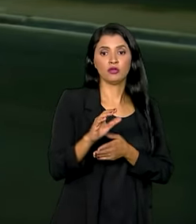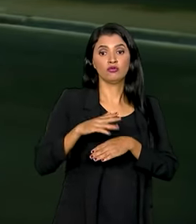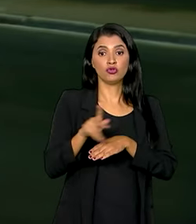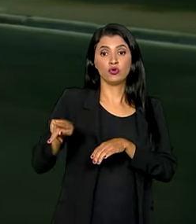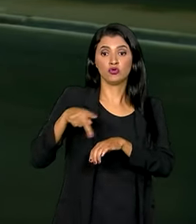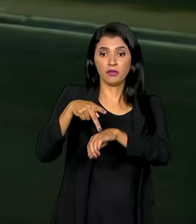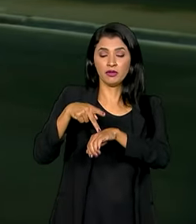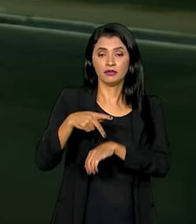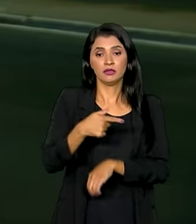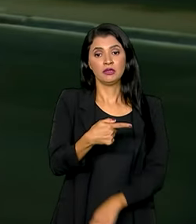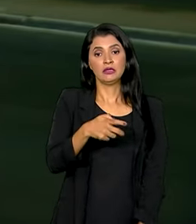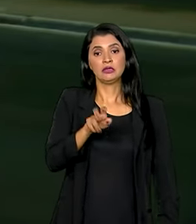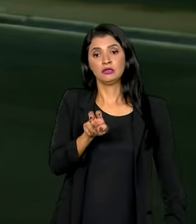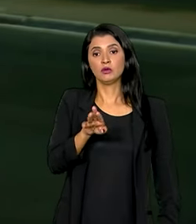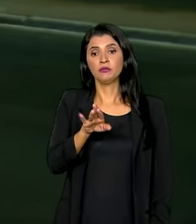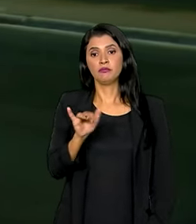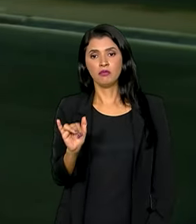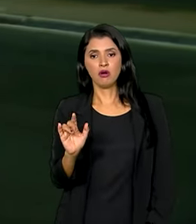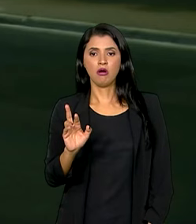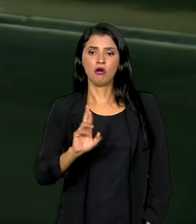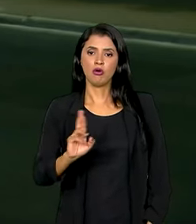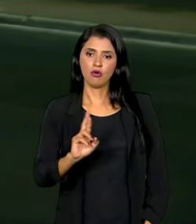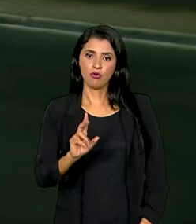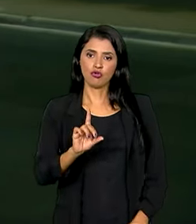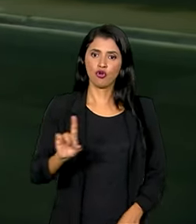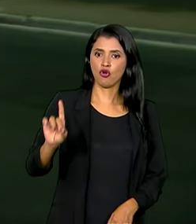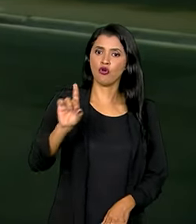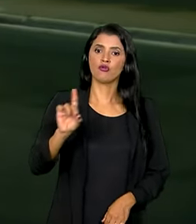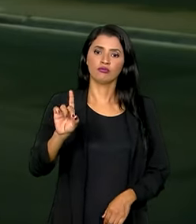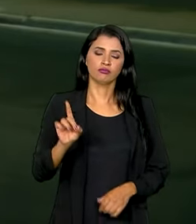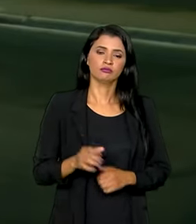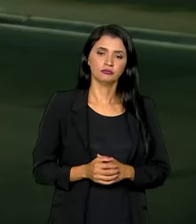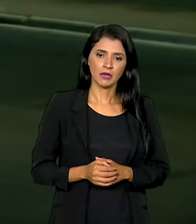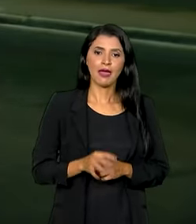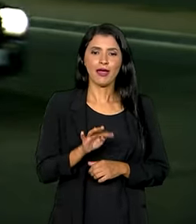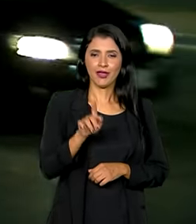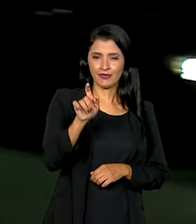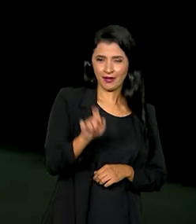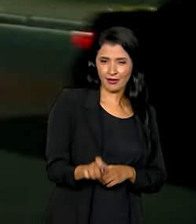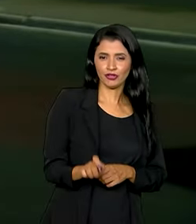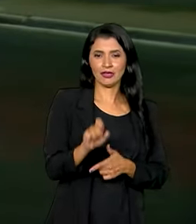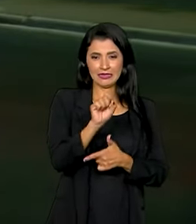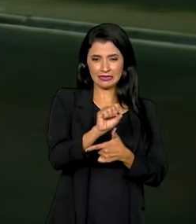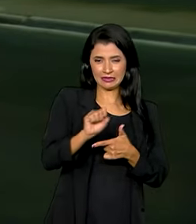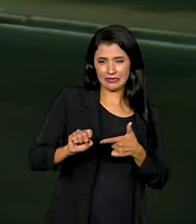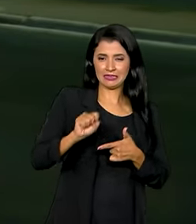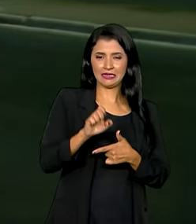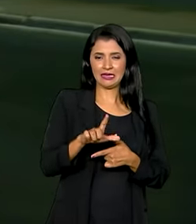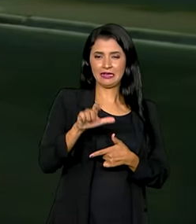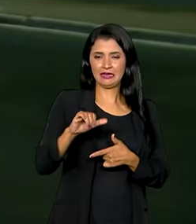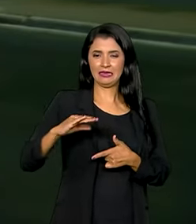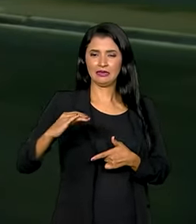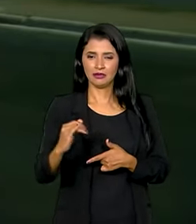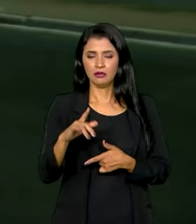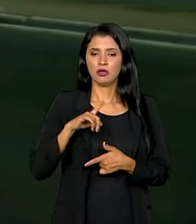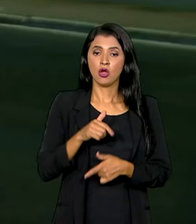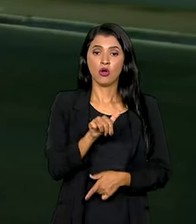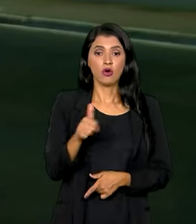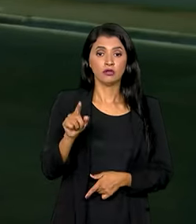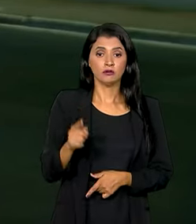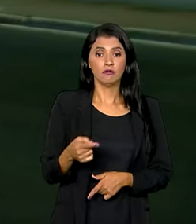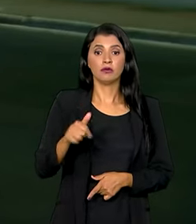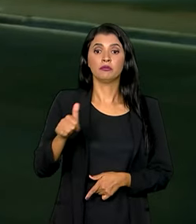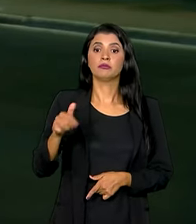bilhões de dólares. Quanto à taxa básica de juros, a Selic, hoje em 11,75%,